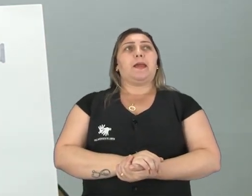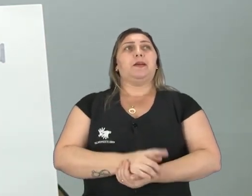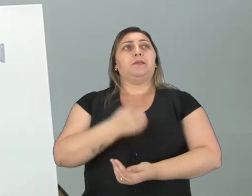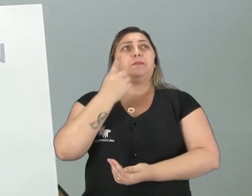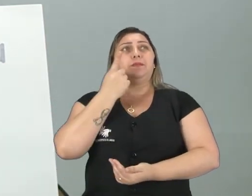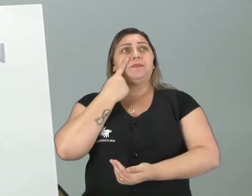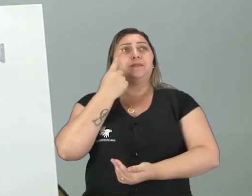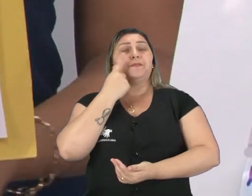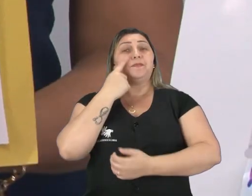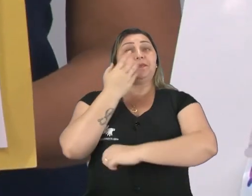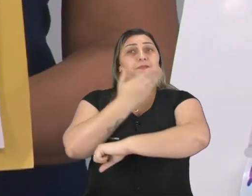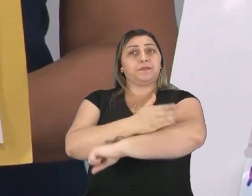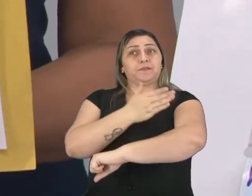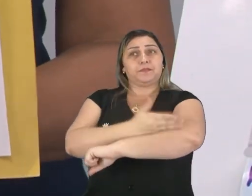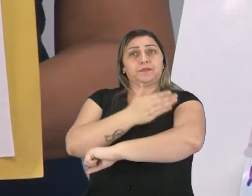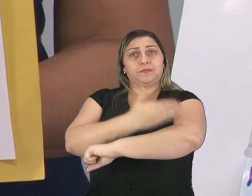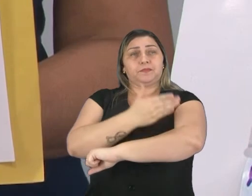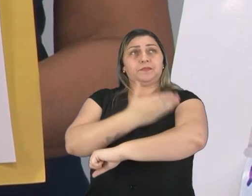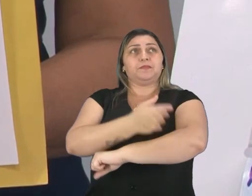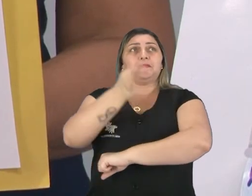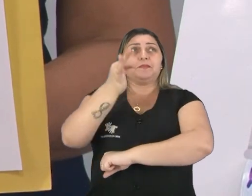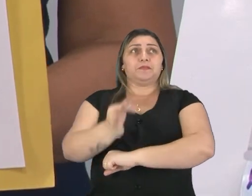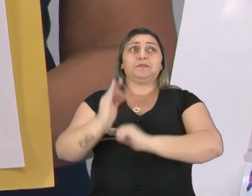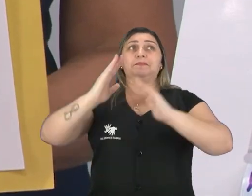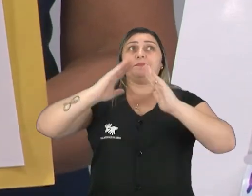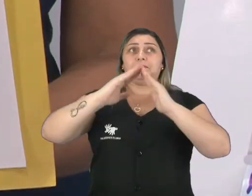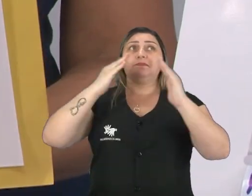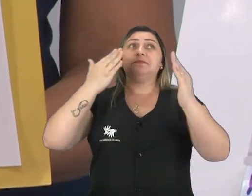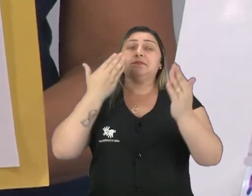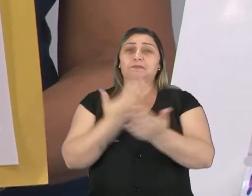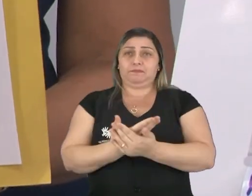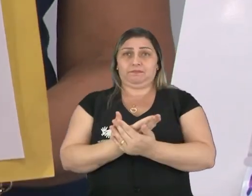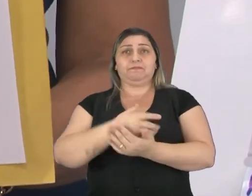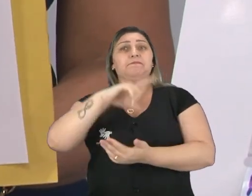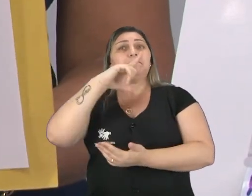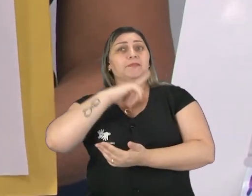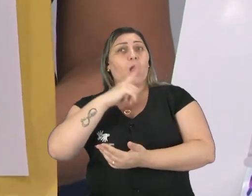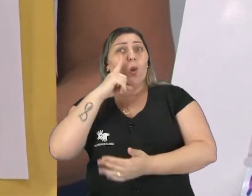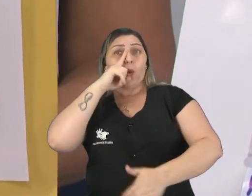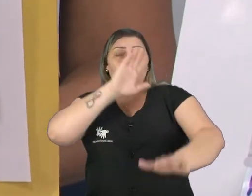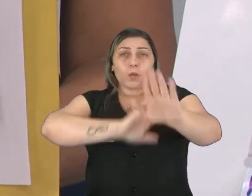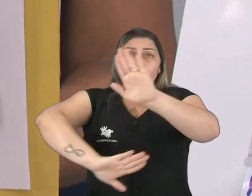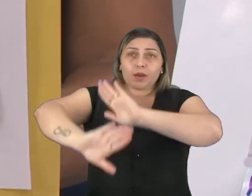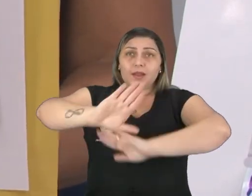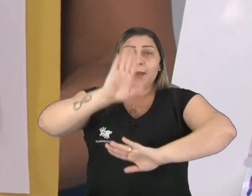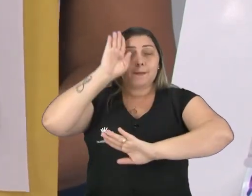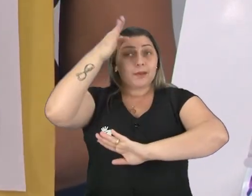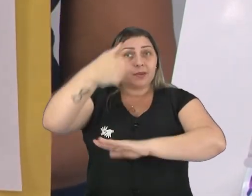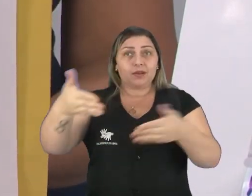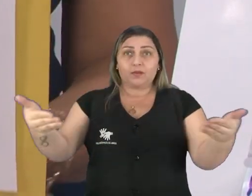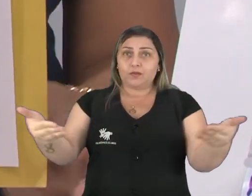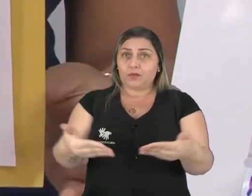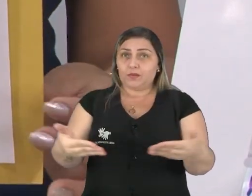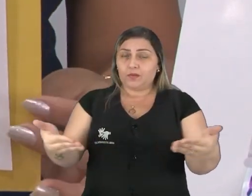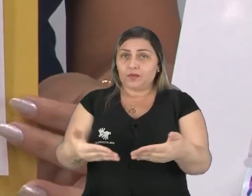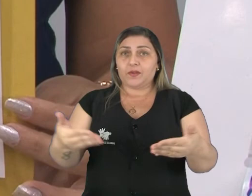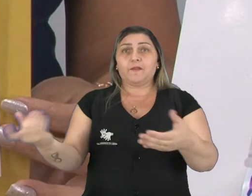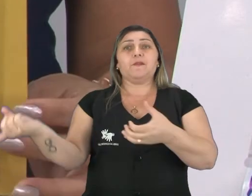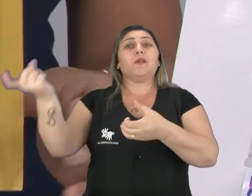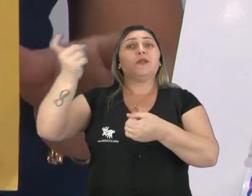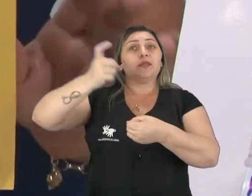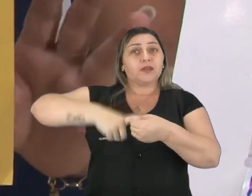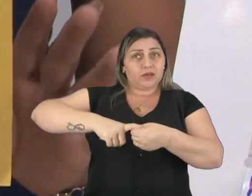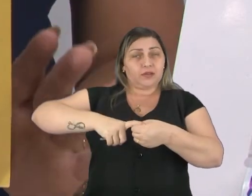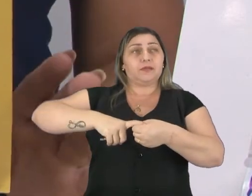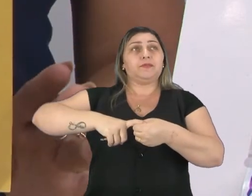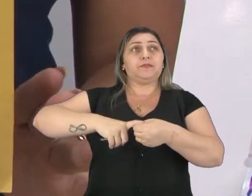Olha, uma outra prática, certo? Na escola, termos maior cuidado, principalmente agora, né, quando